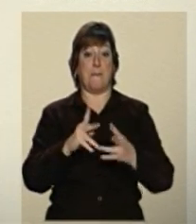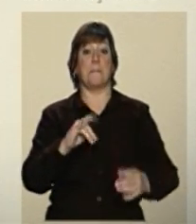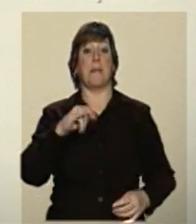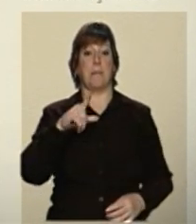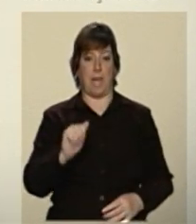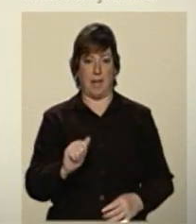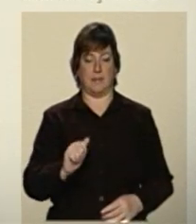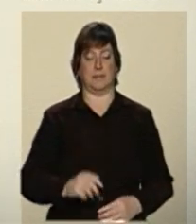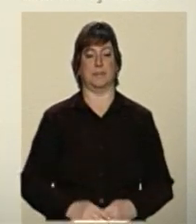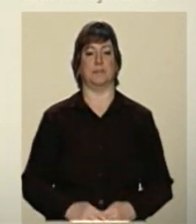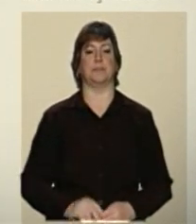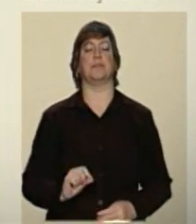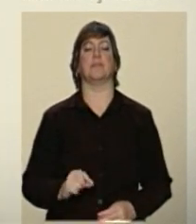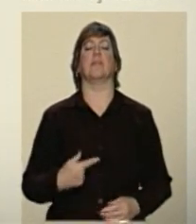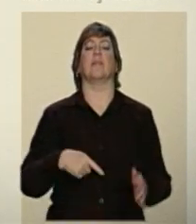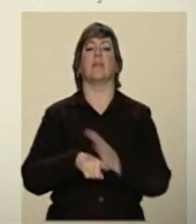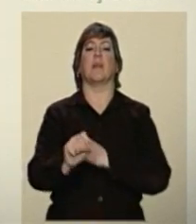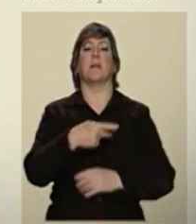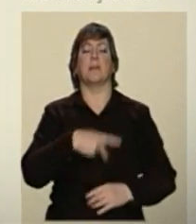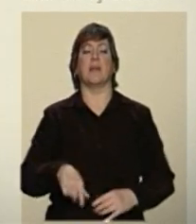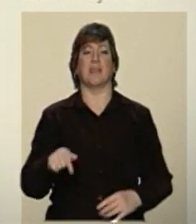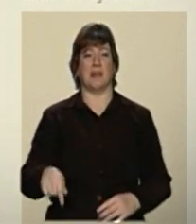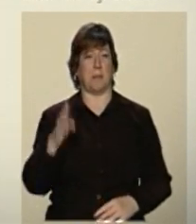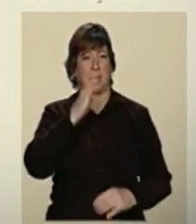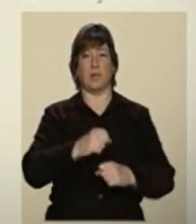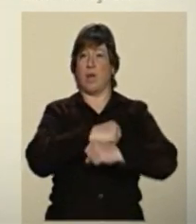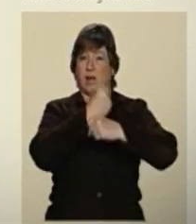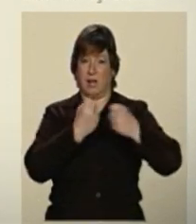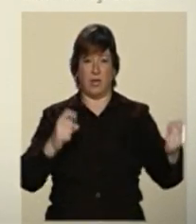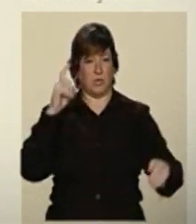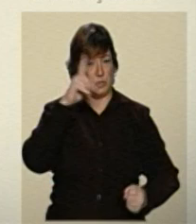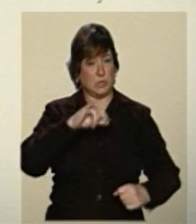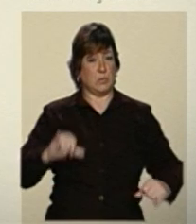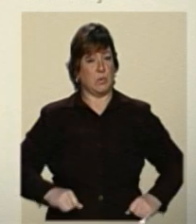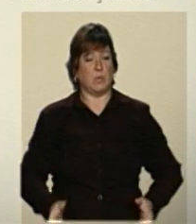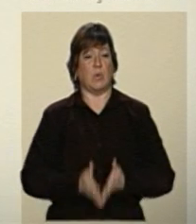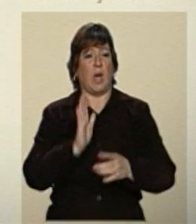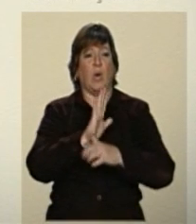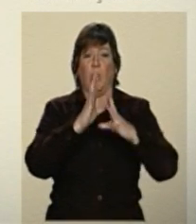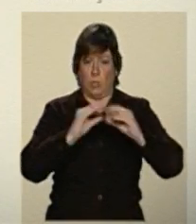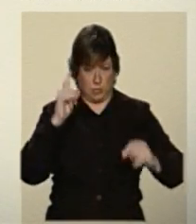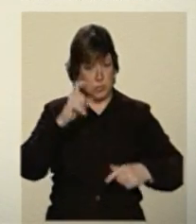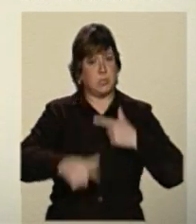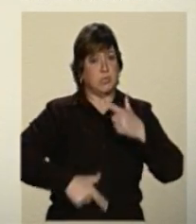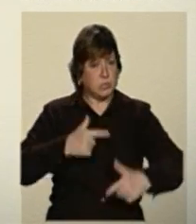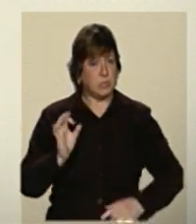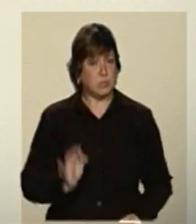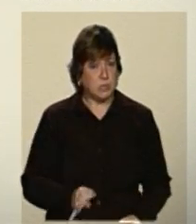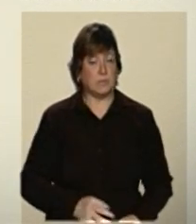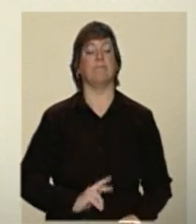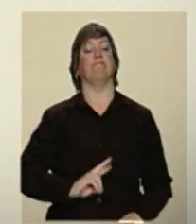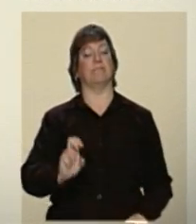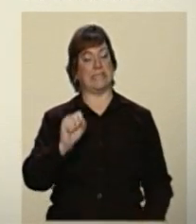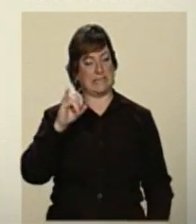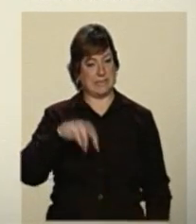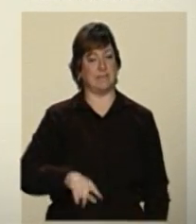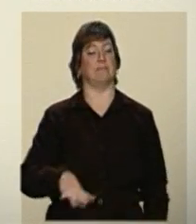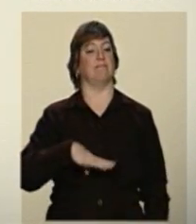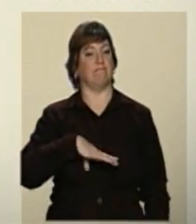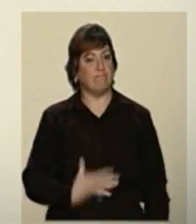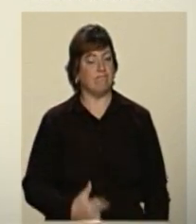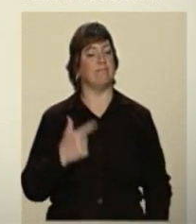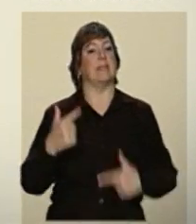pipa presidenta acabar com a miséria num país tão grande como o Brasil é um Desafio enorme não é Ah é sim Max é um grande